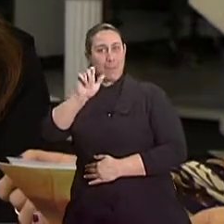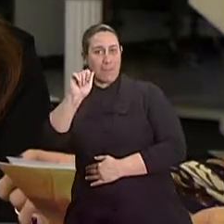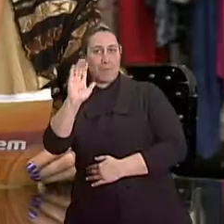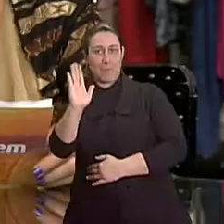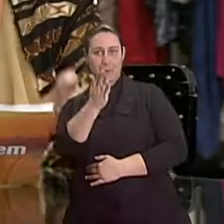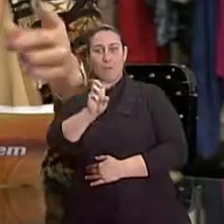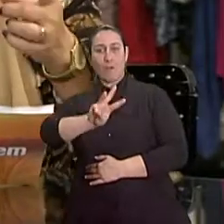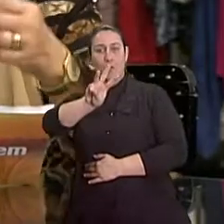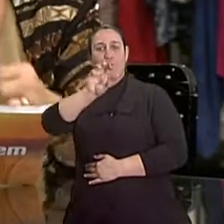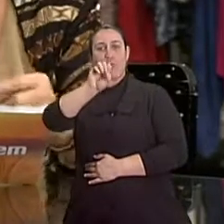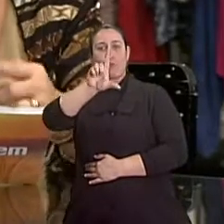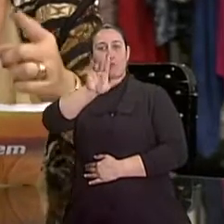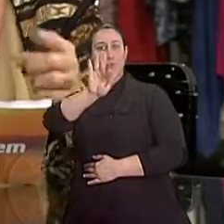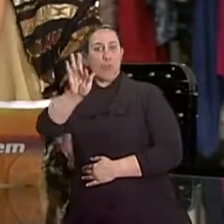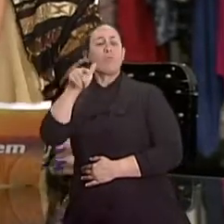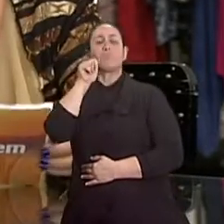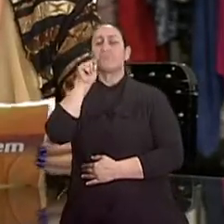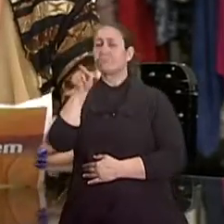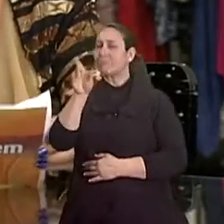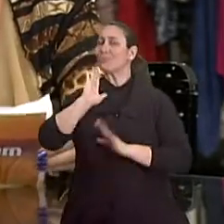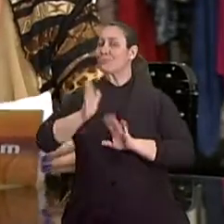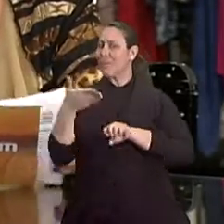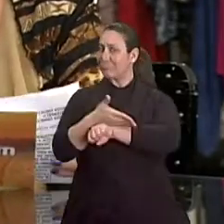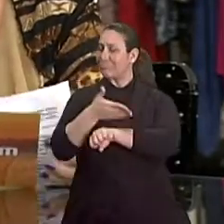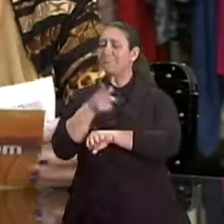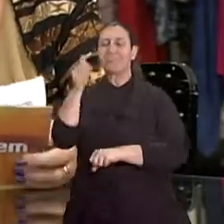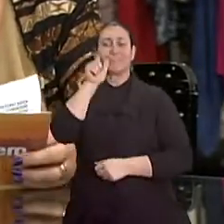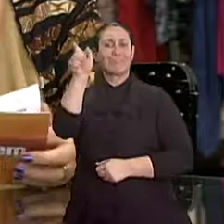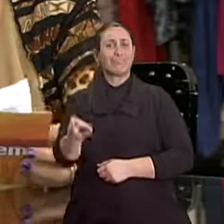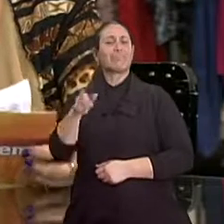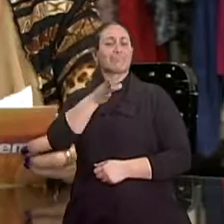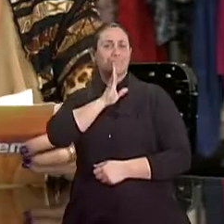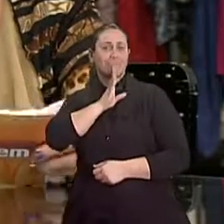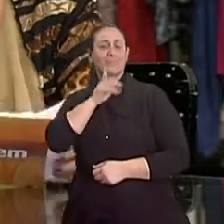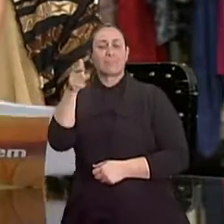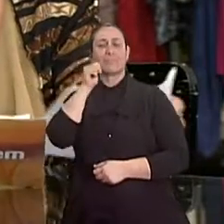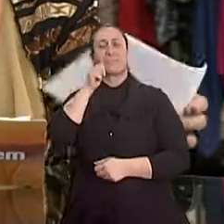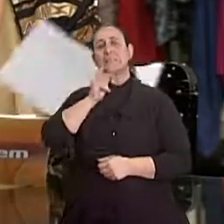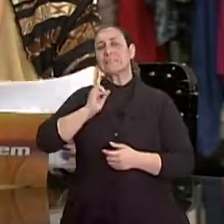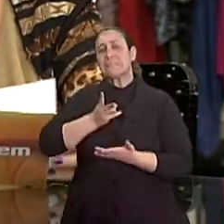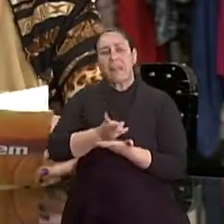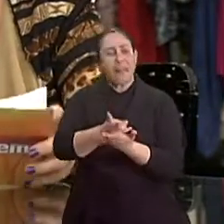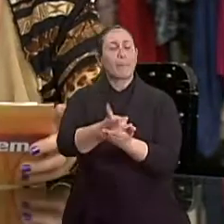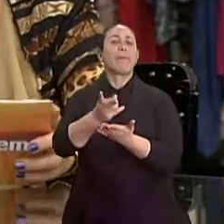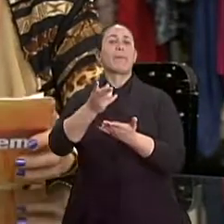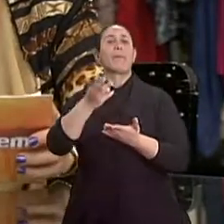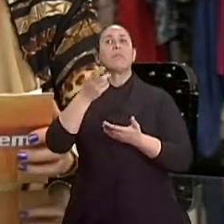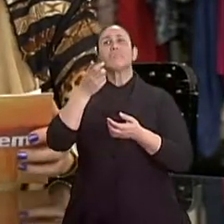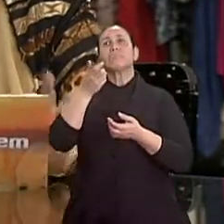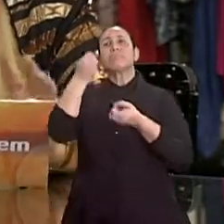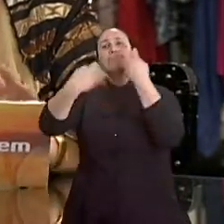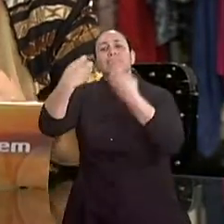que já participou do programa, está voltando porque vocês pedem muito, né? Realmente, essas dicas, nós que já passamos